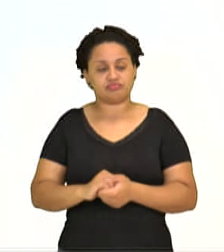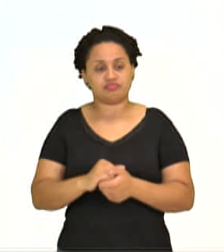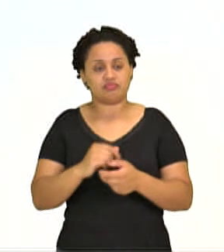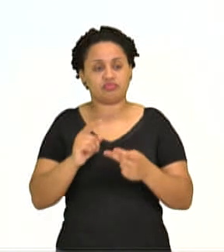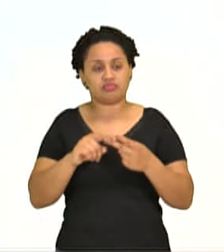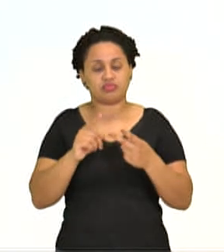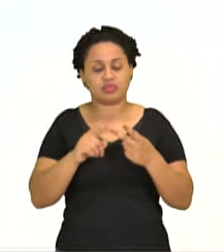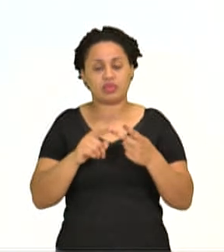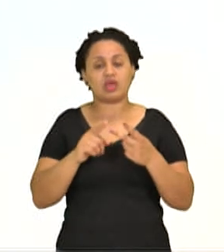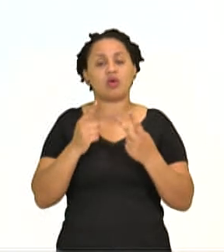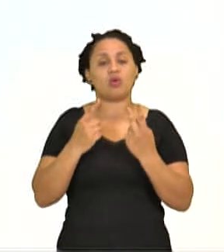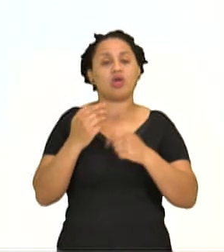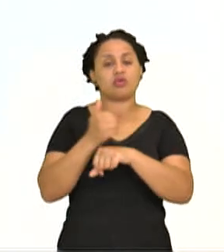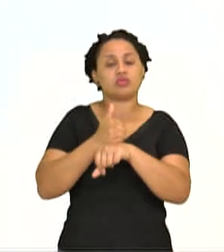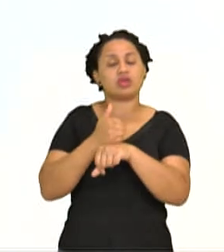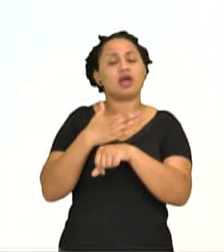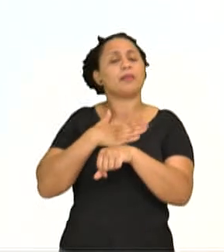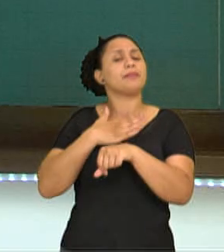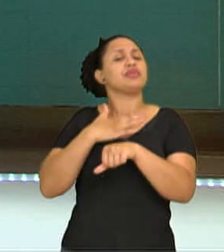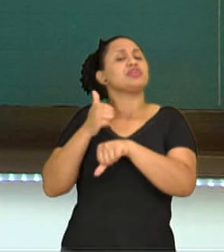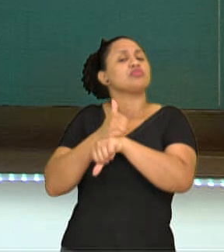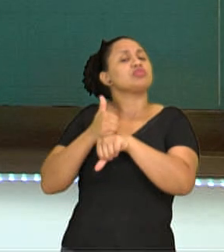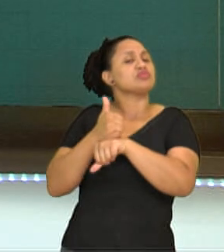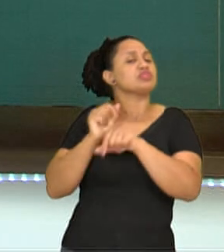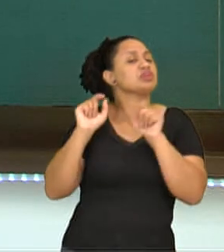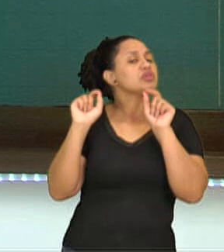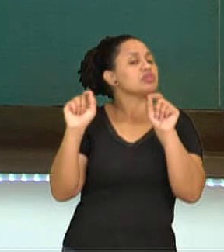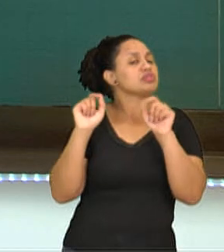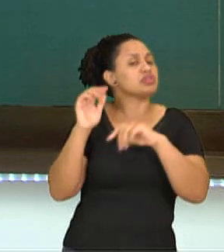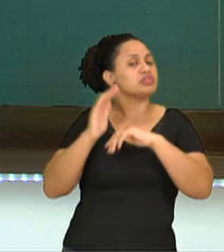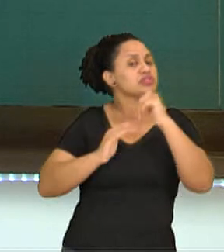Occupation. E aí, qual é a minha profissão?